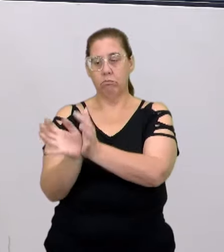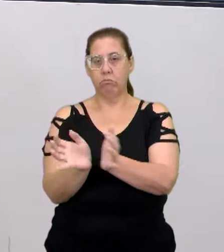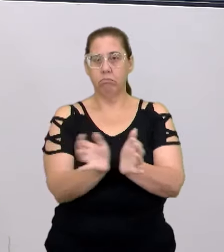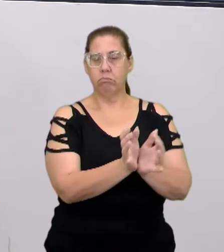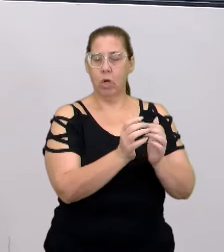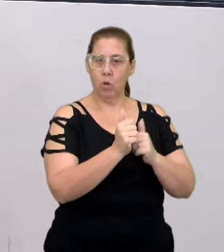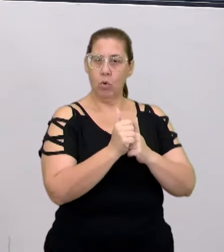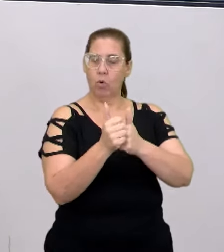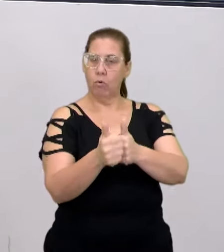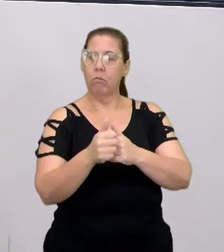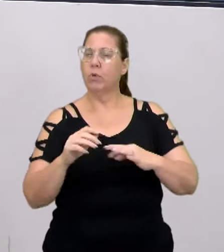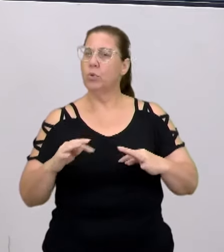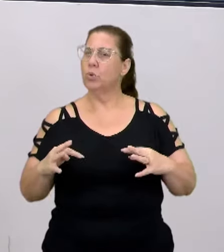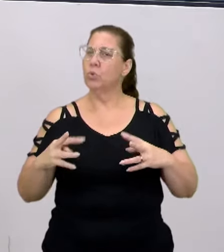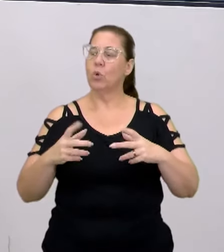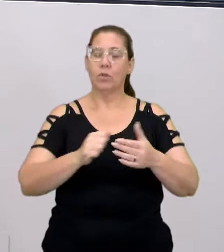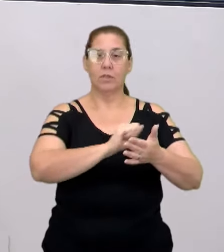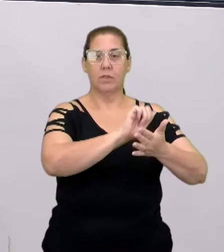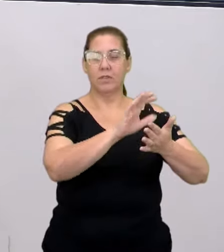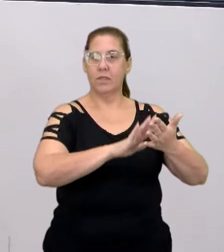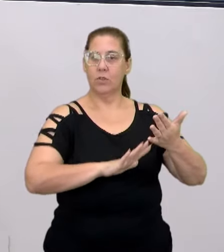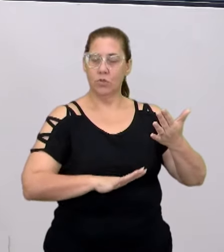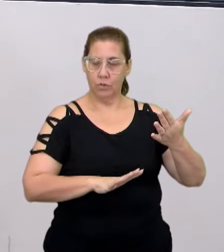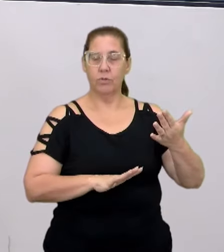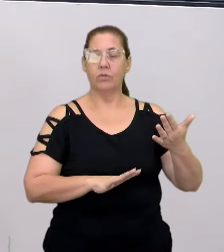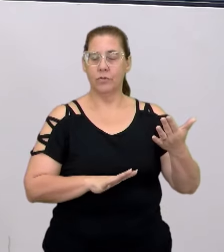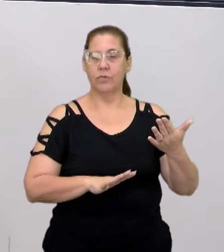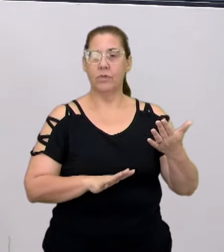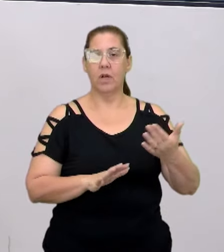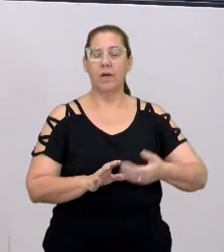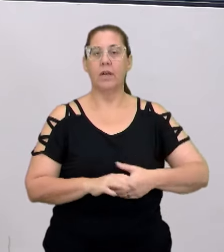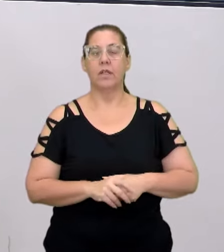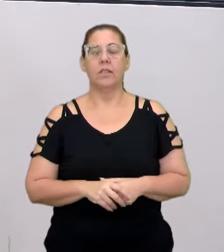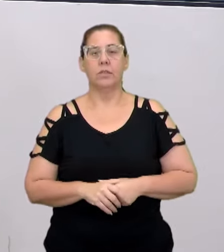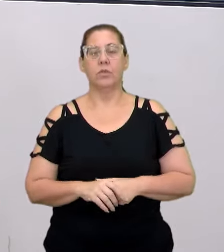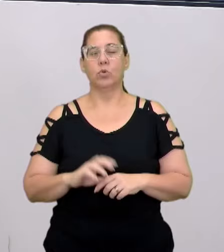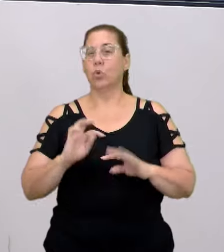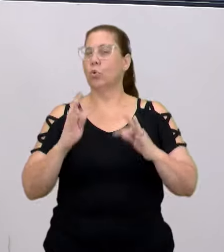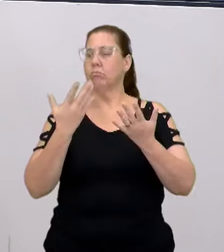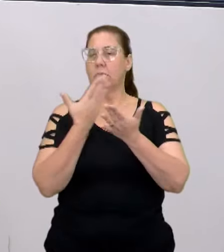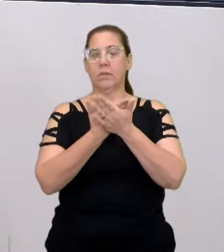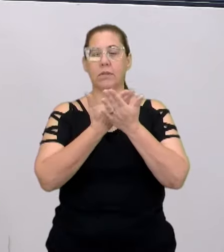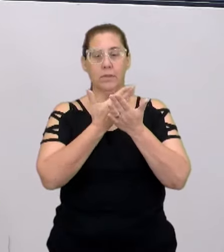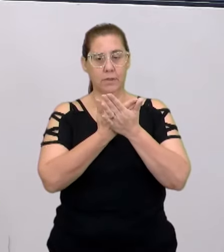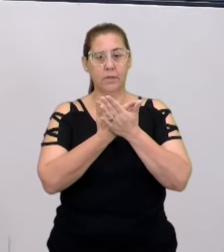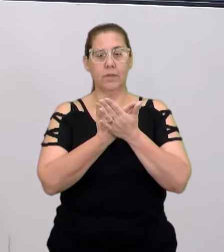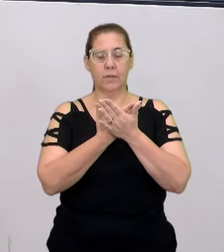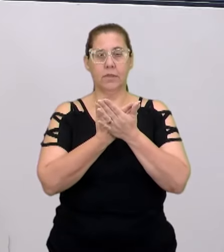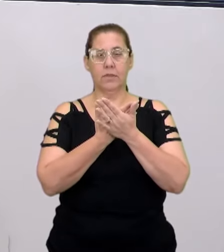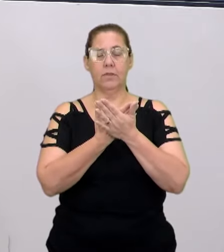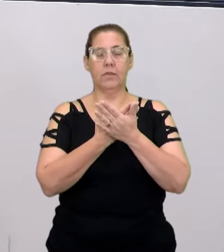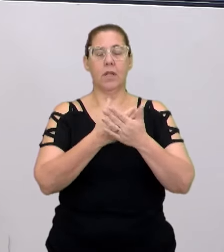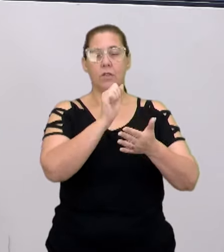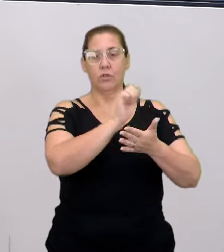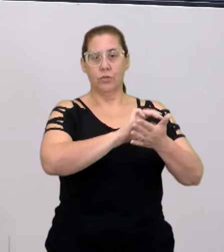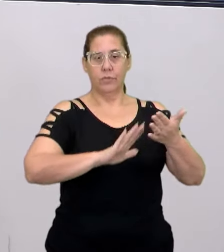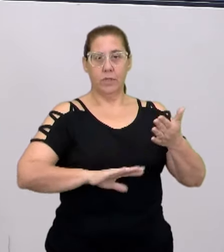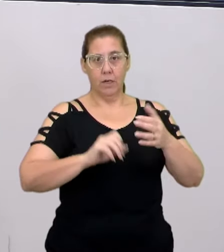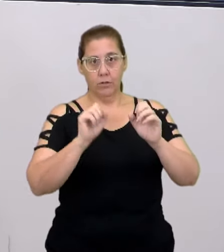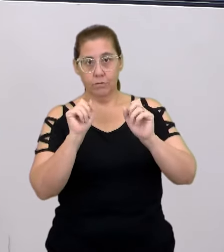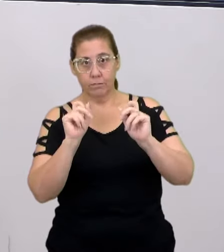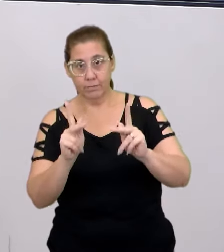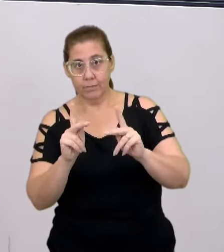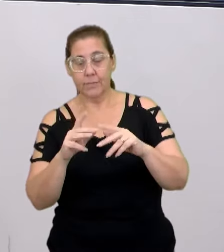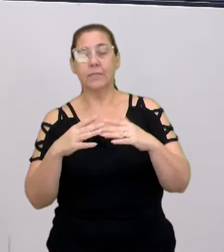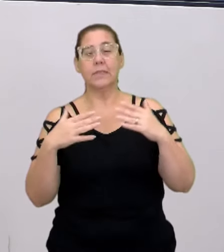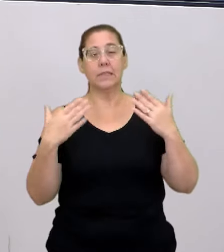acompanhando durante todas as atividades, né, e durante todas as nossas aulas da nossa atividade, ok?